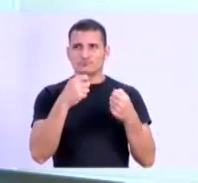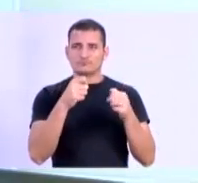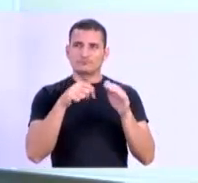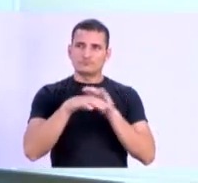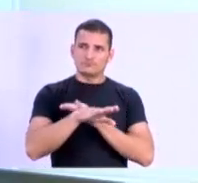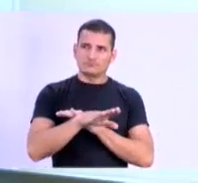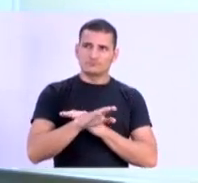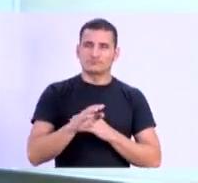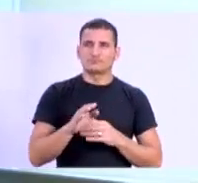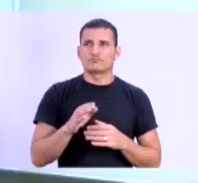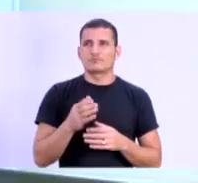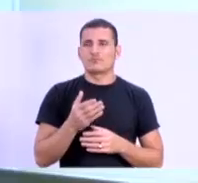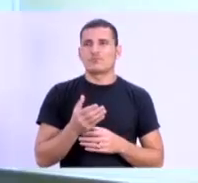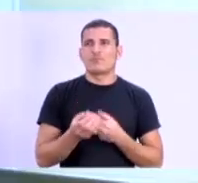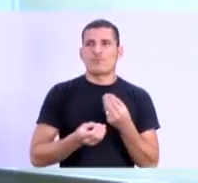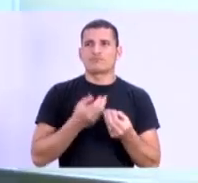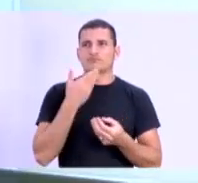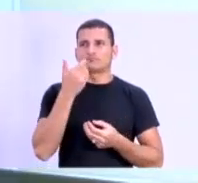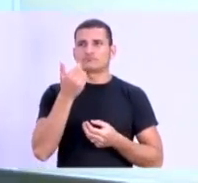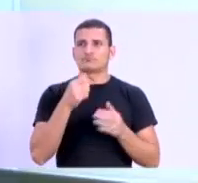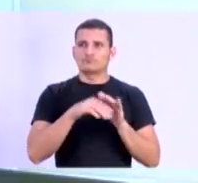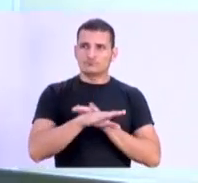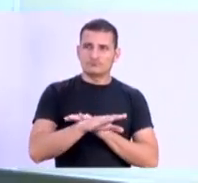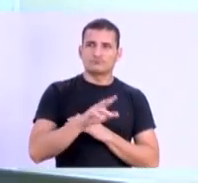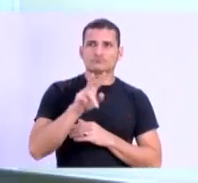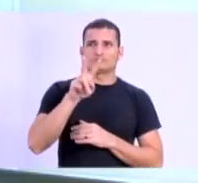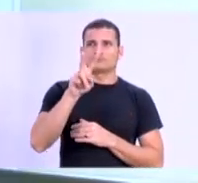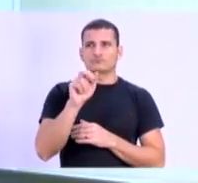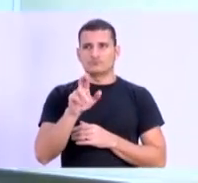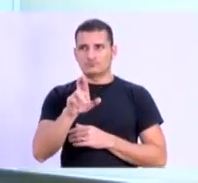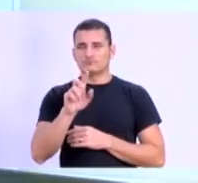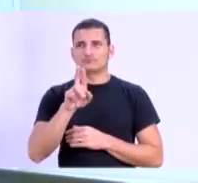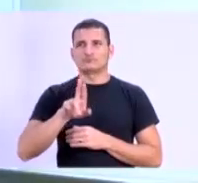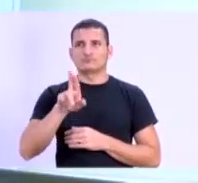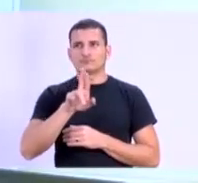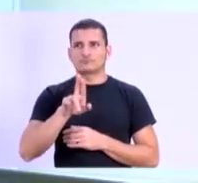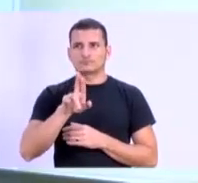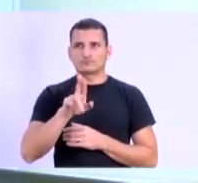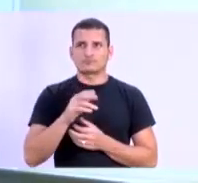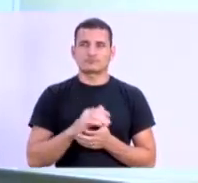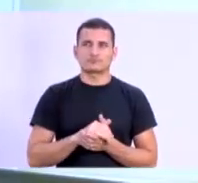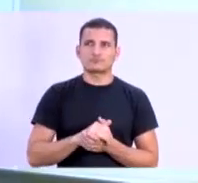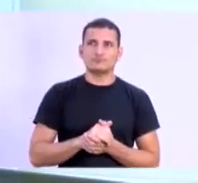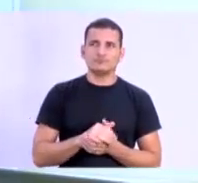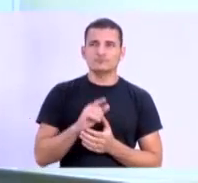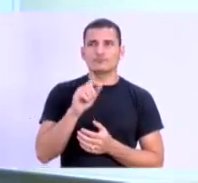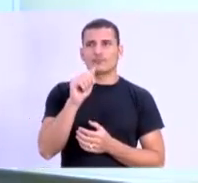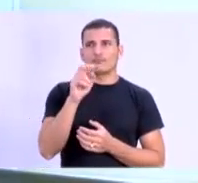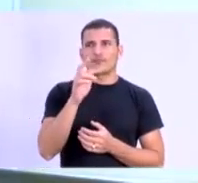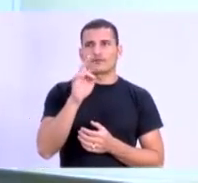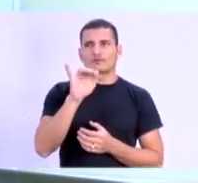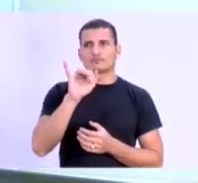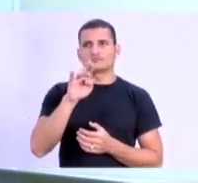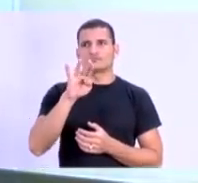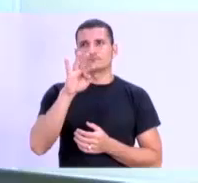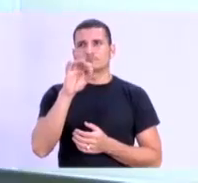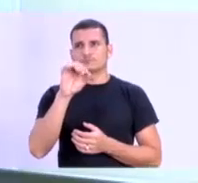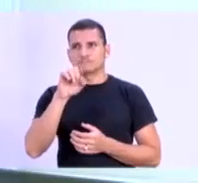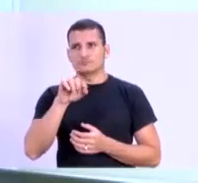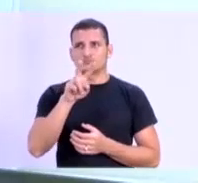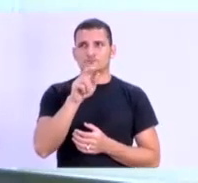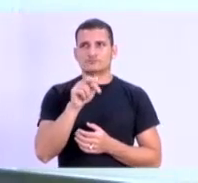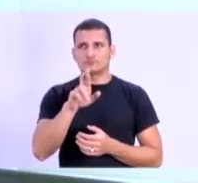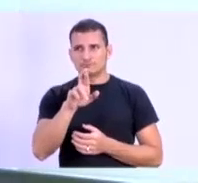melhor mecanismo para armazenar uma informação? Variáveis, né? Então, atributos nada mais são do que variáveis membro de uma